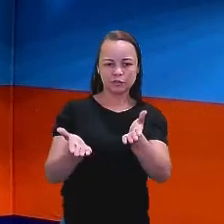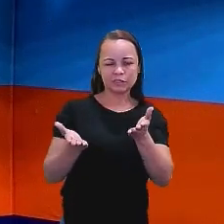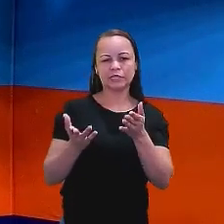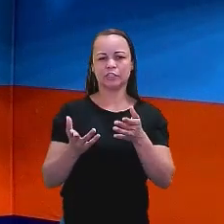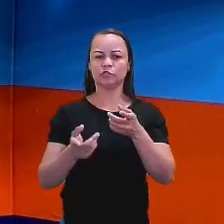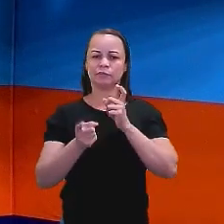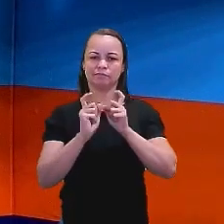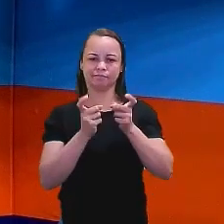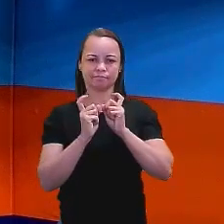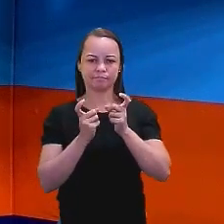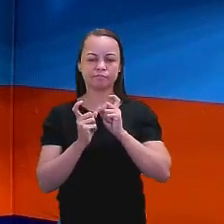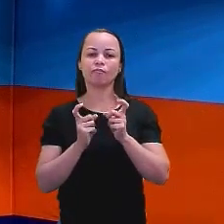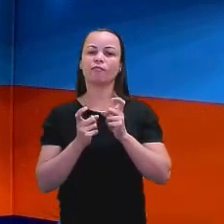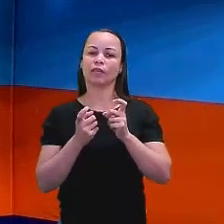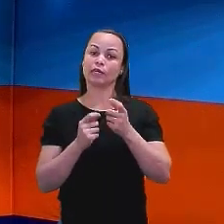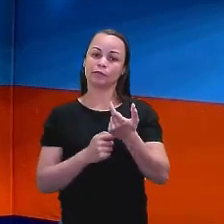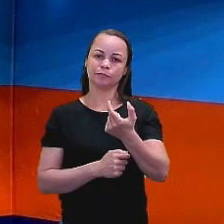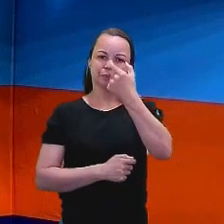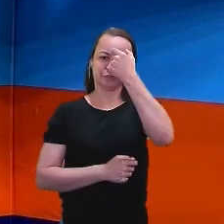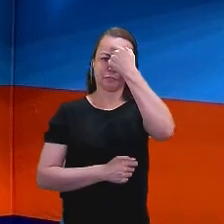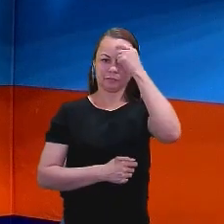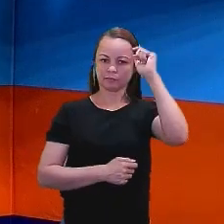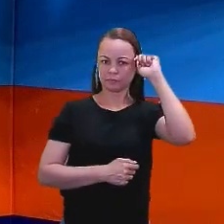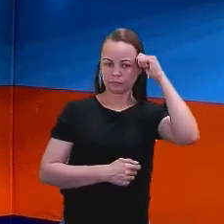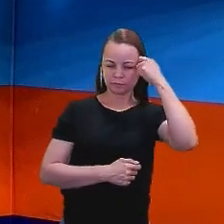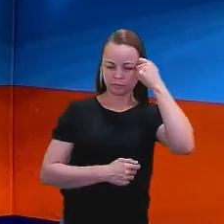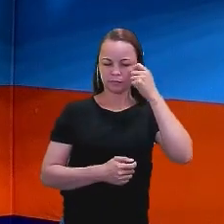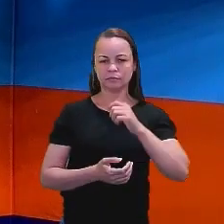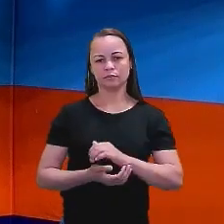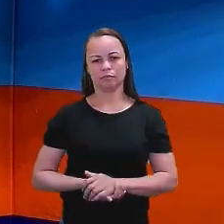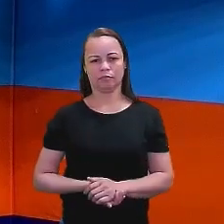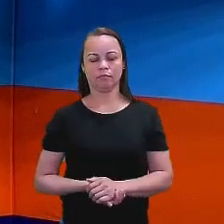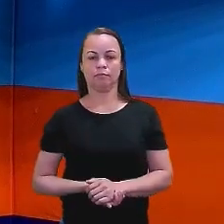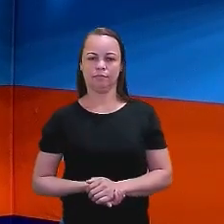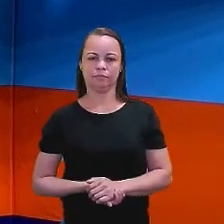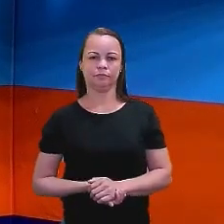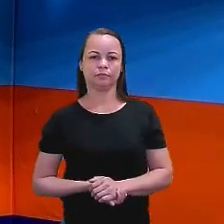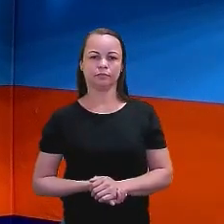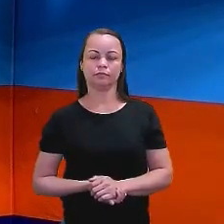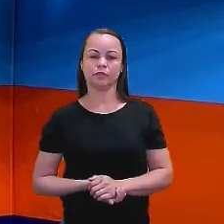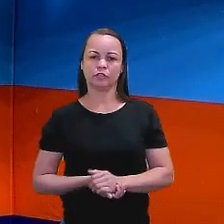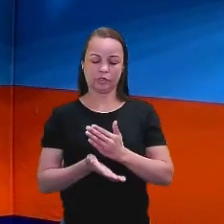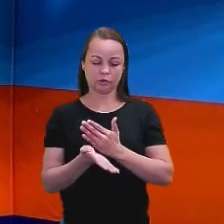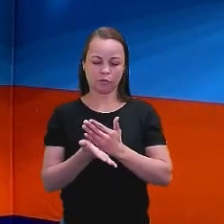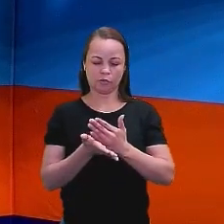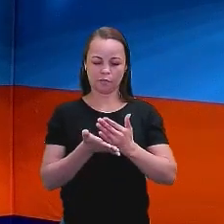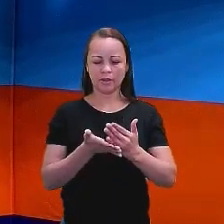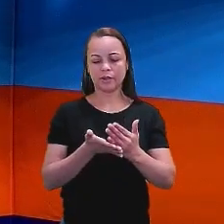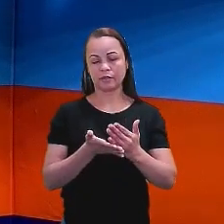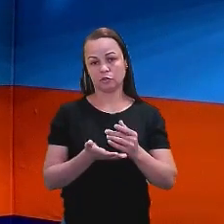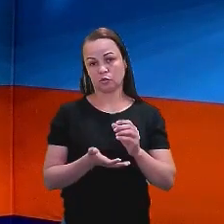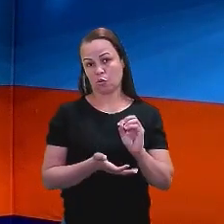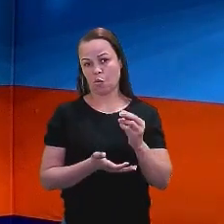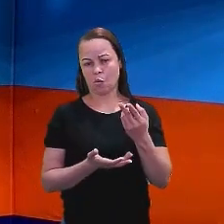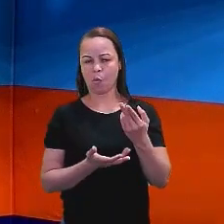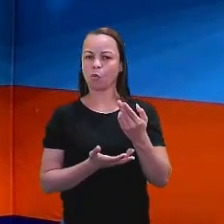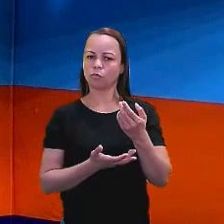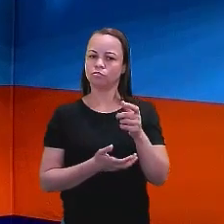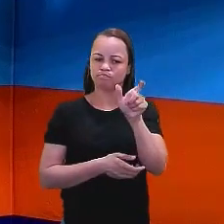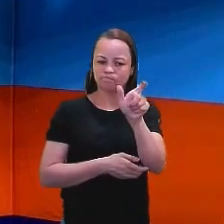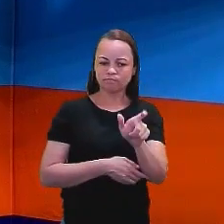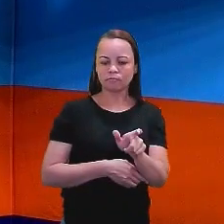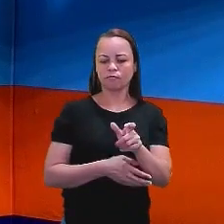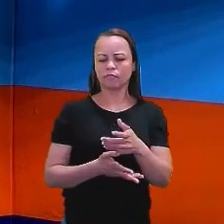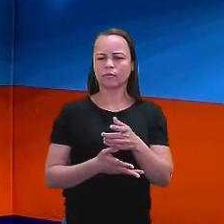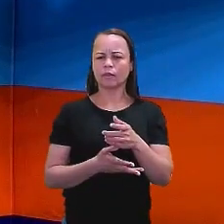discutirmos sobre consciência negra. E assim, já de início, ou de cara, eu vou pedir para